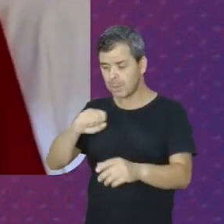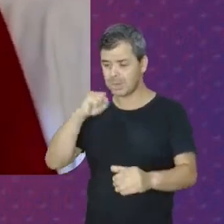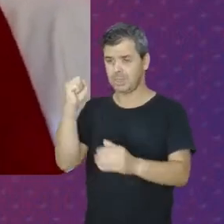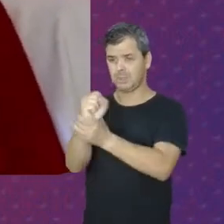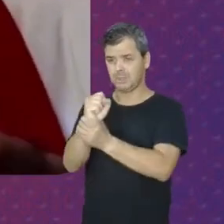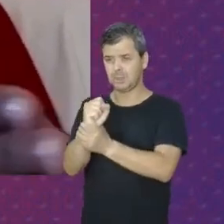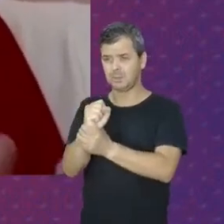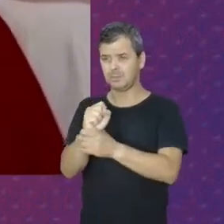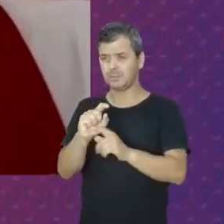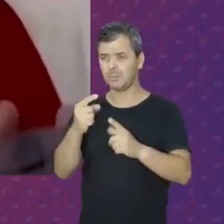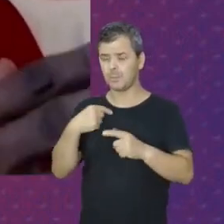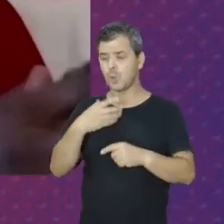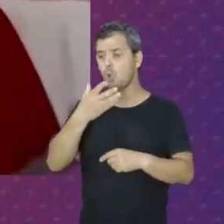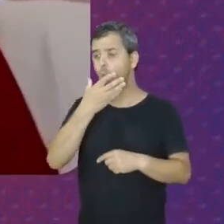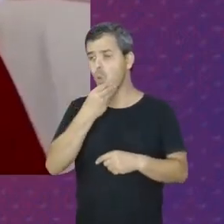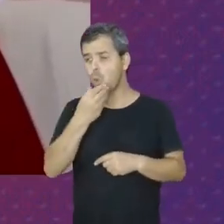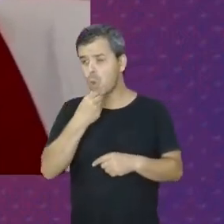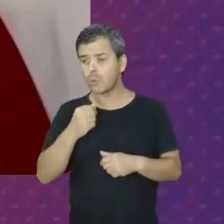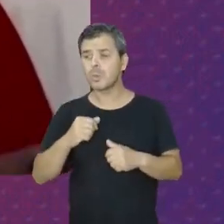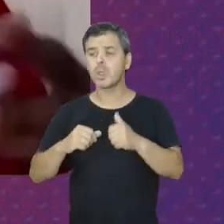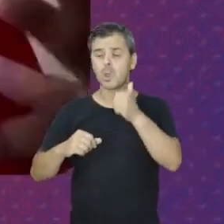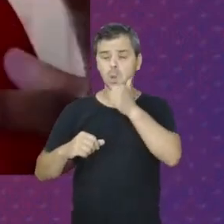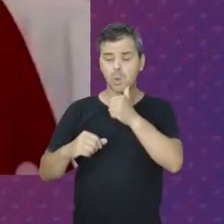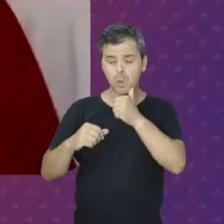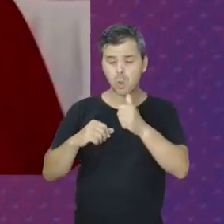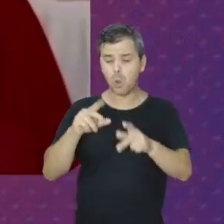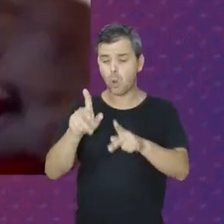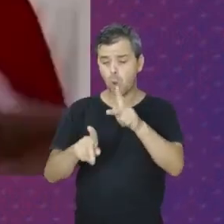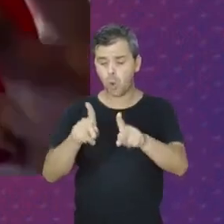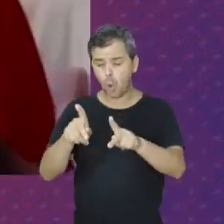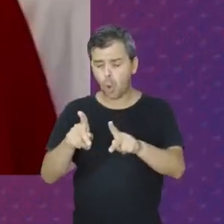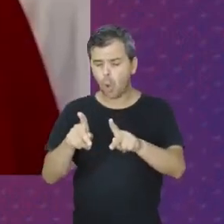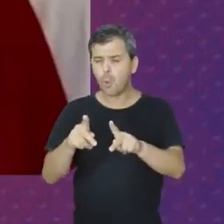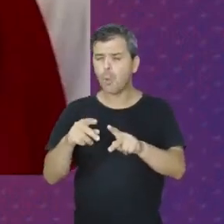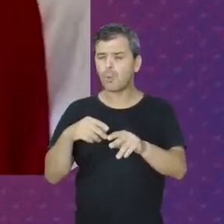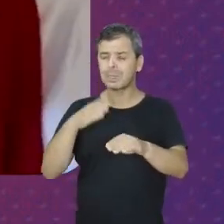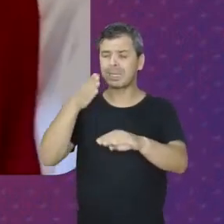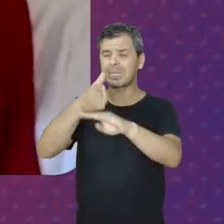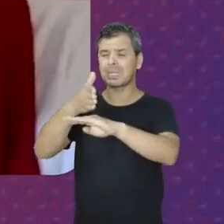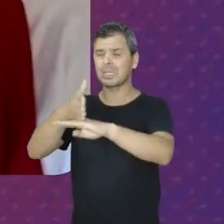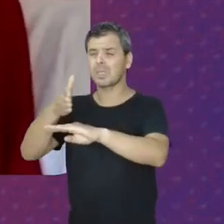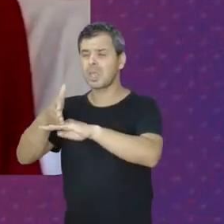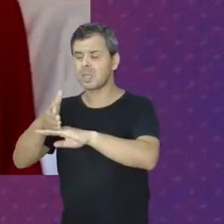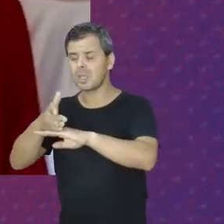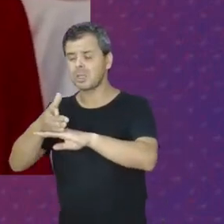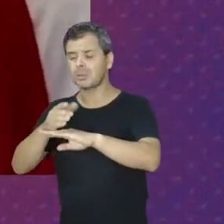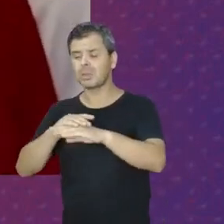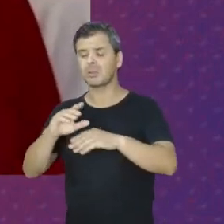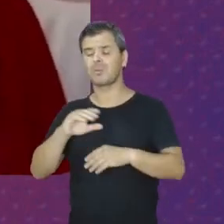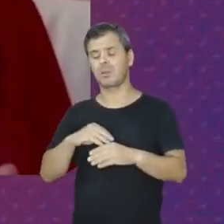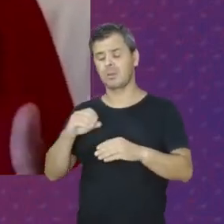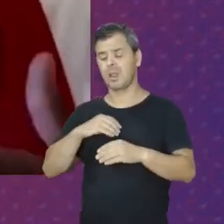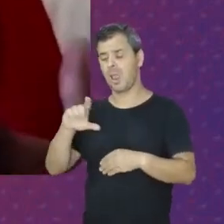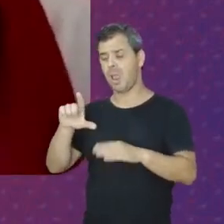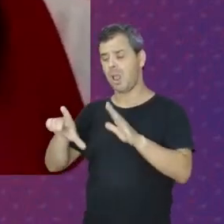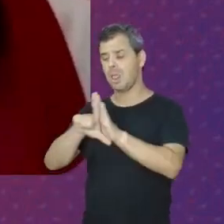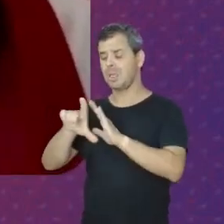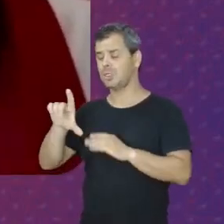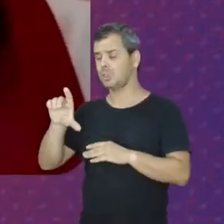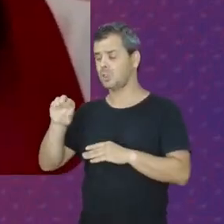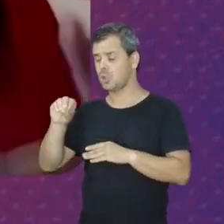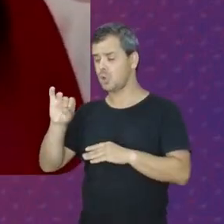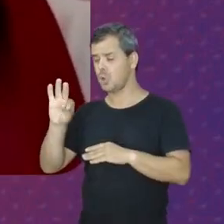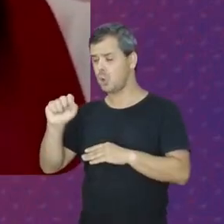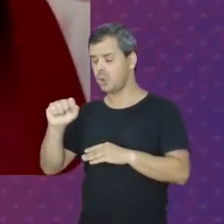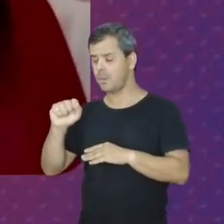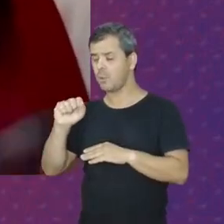garantir que os homens, as mulheres, a população trans que entra através de cotas, elas possam